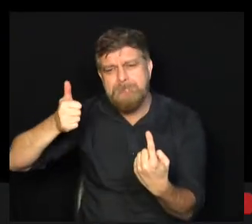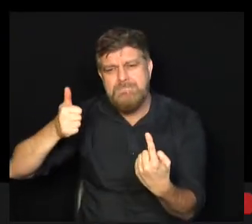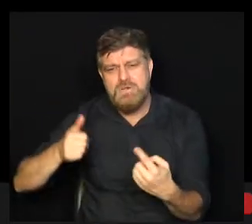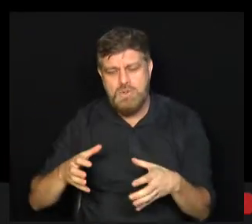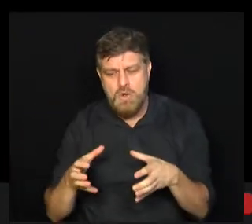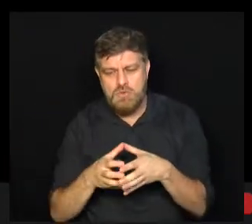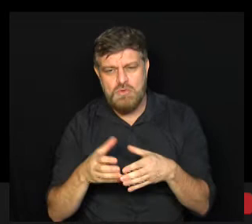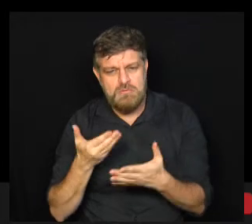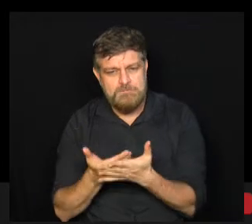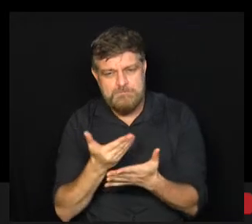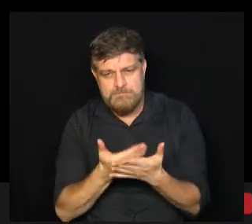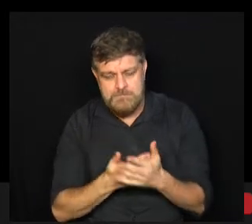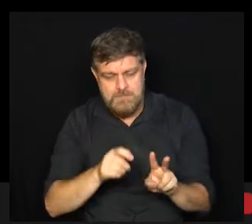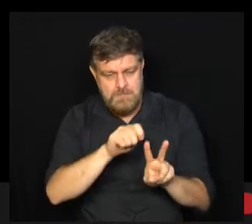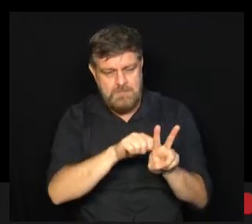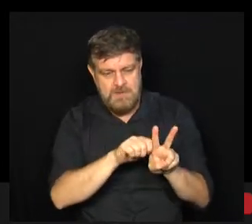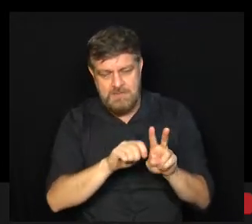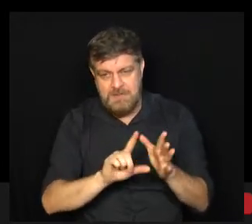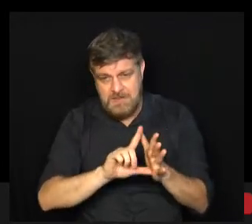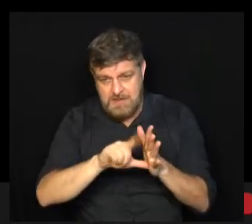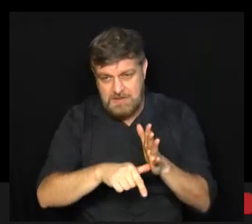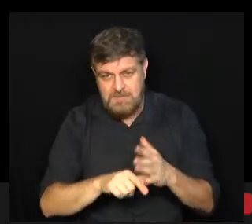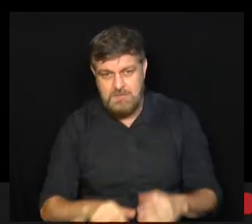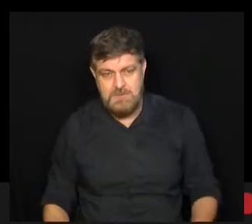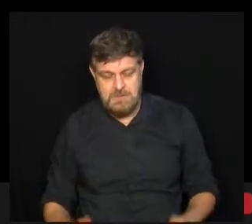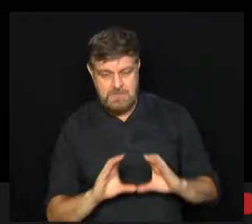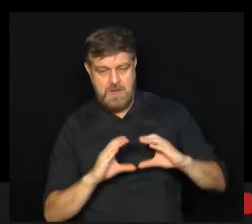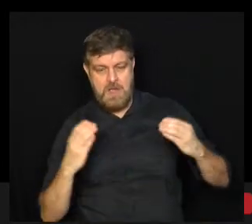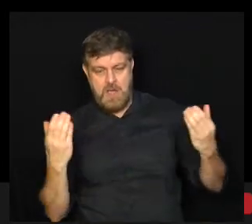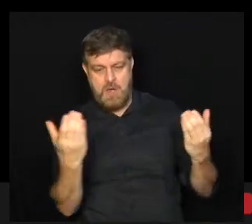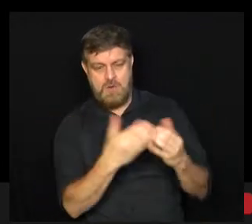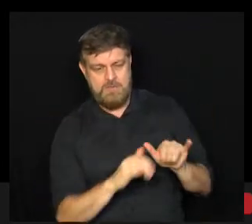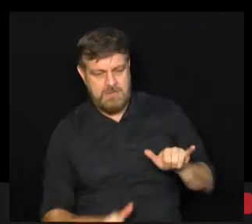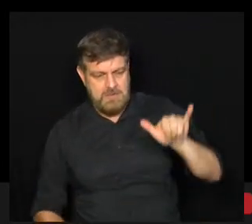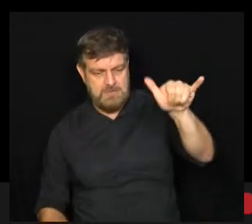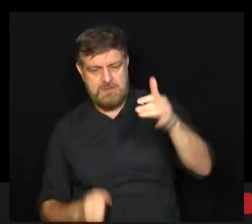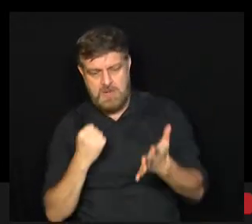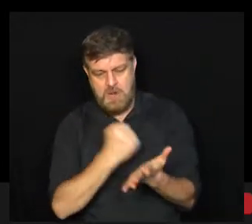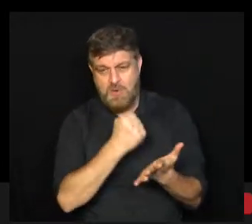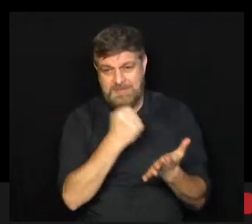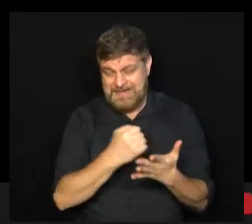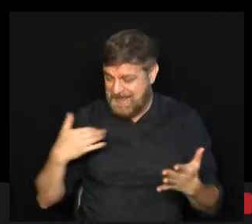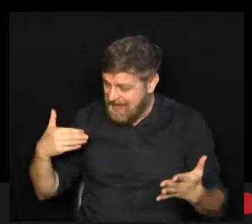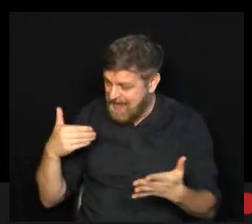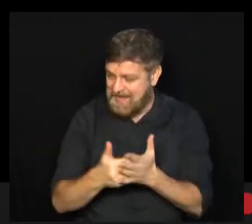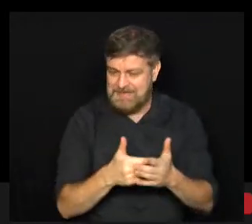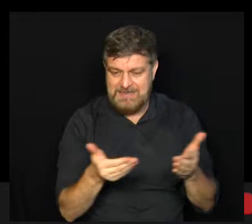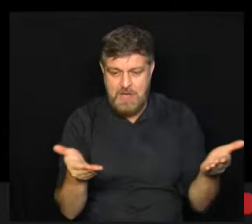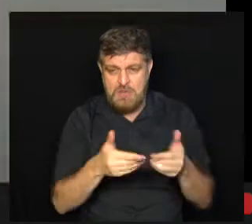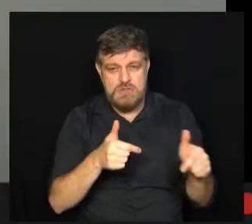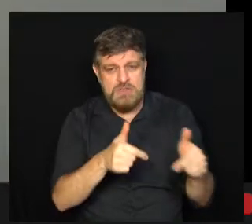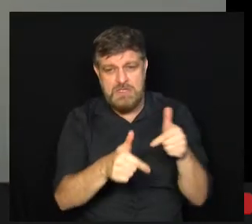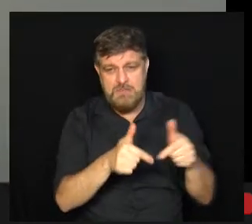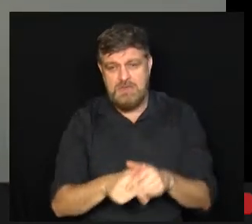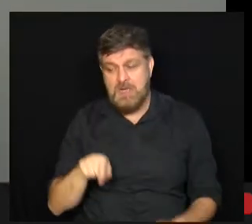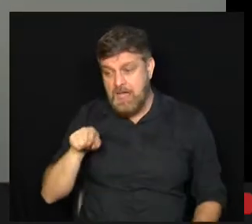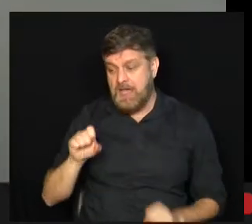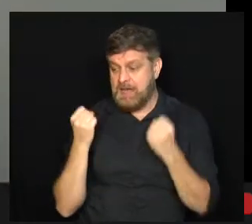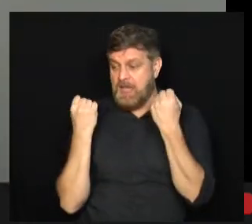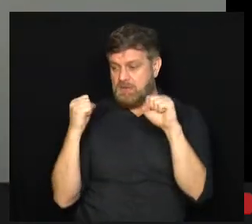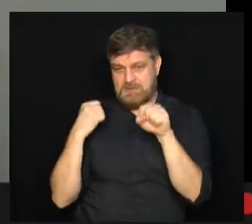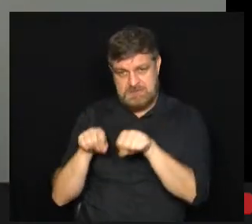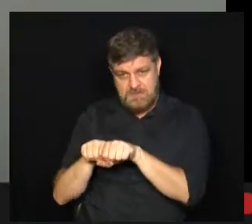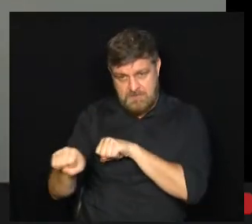de 2 meses depois, foi contratada por uma grande companhia aérea, onde voa até hoje. É formada em educação física